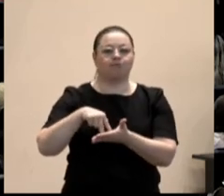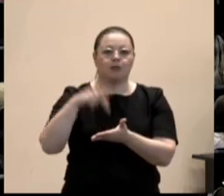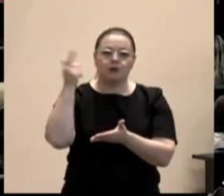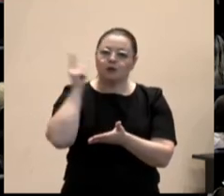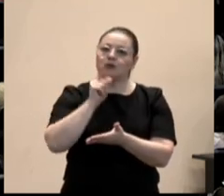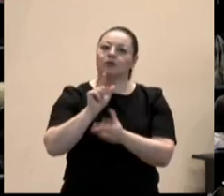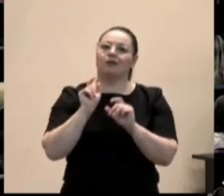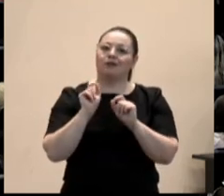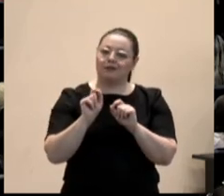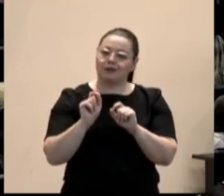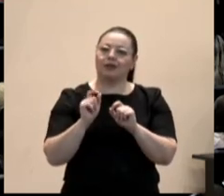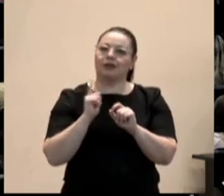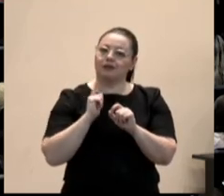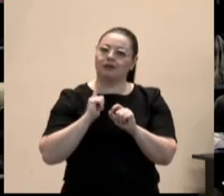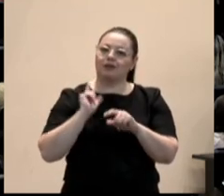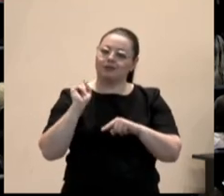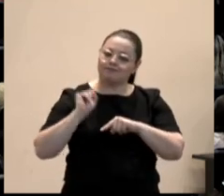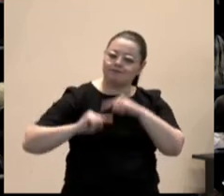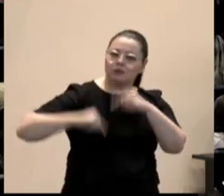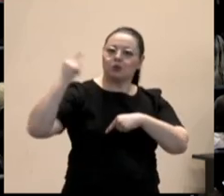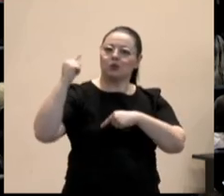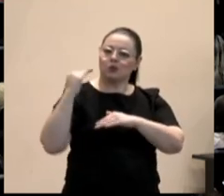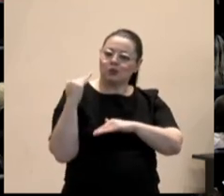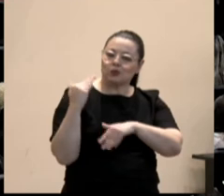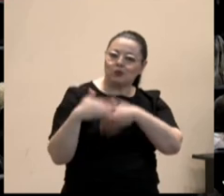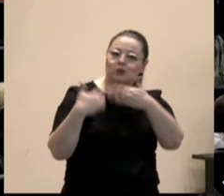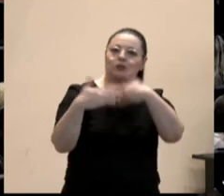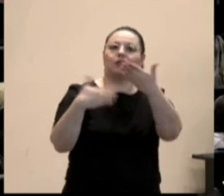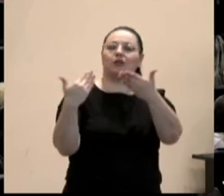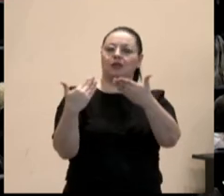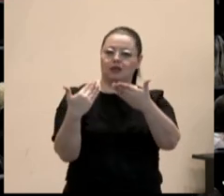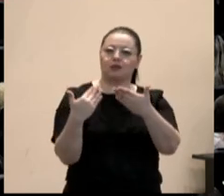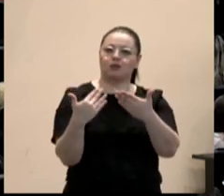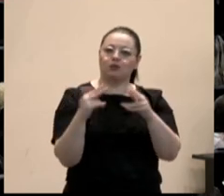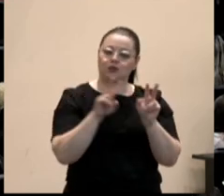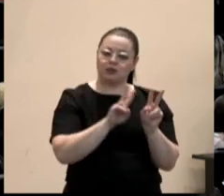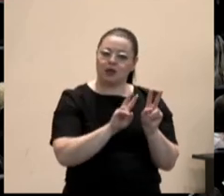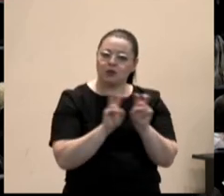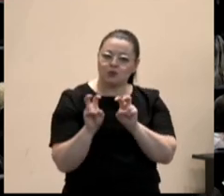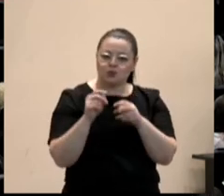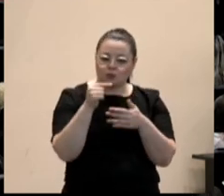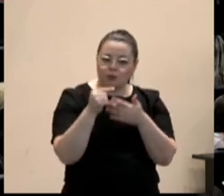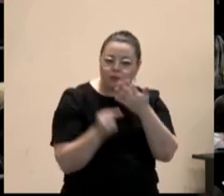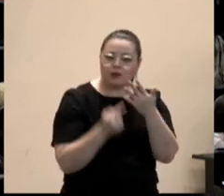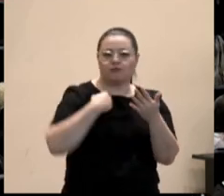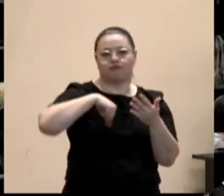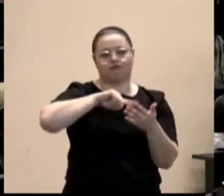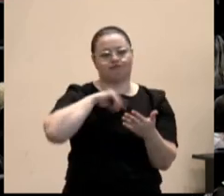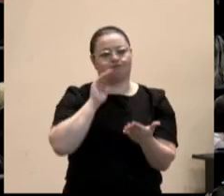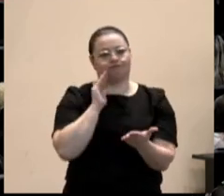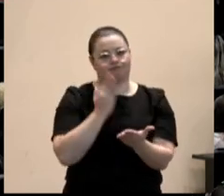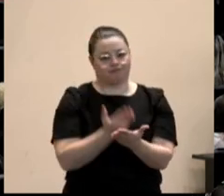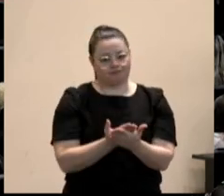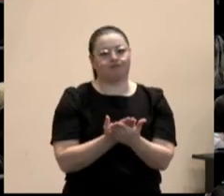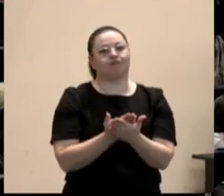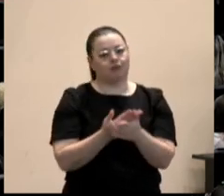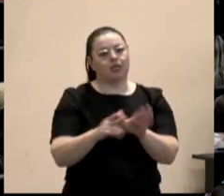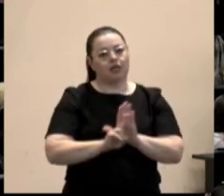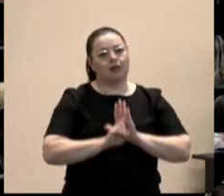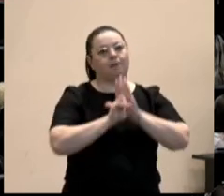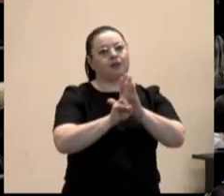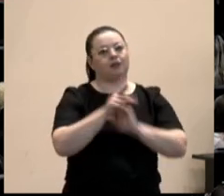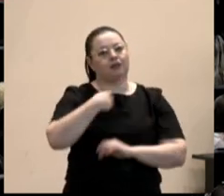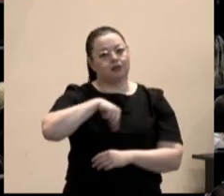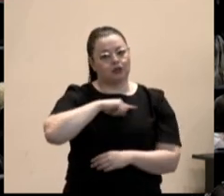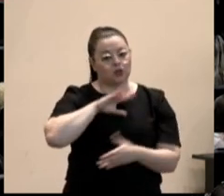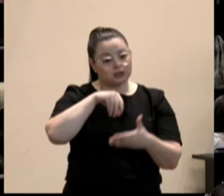possa avançar nas pautas, né, que a gente acredita que sejam o que nos representa no campo